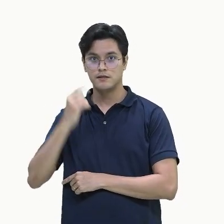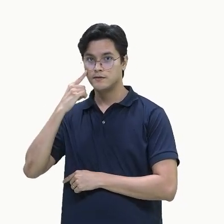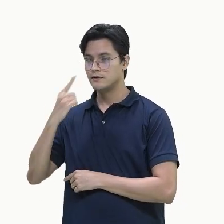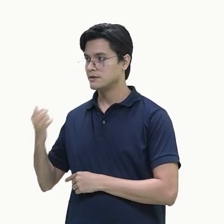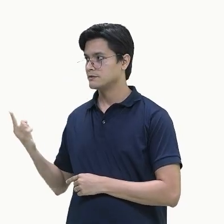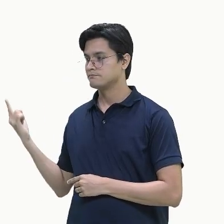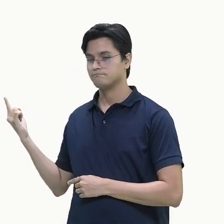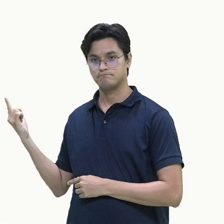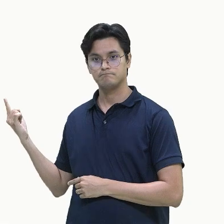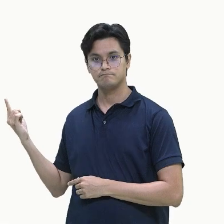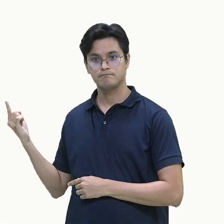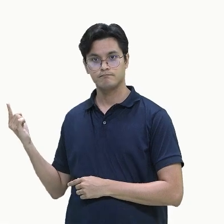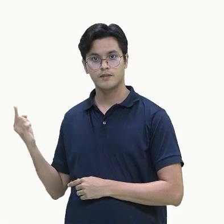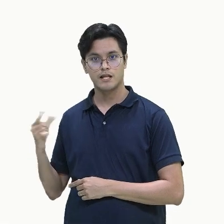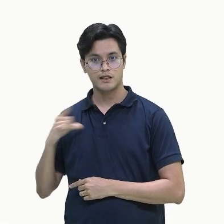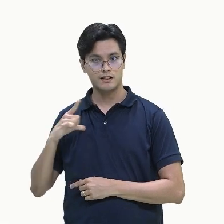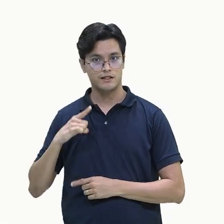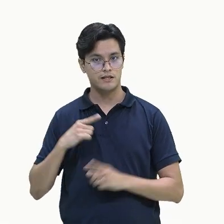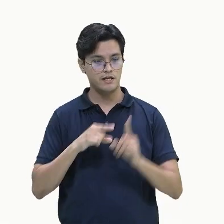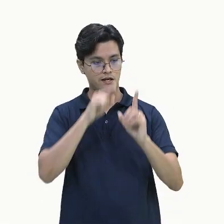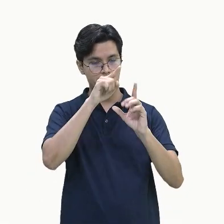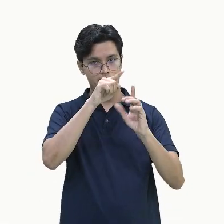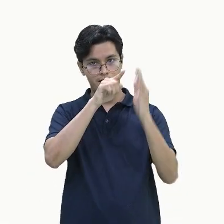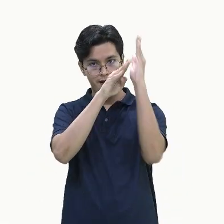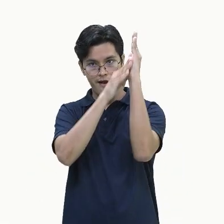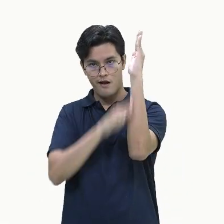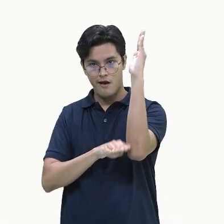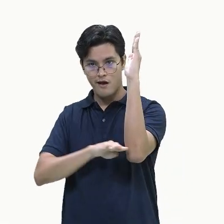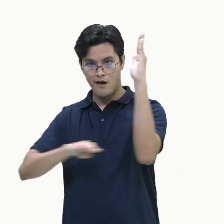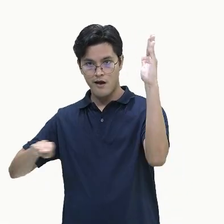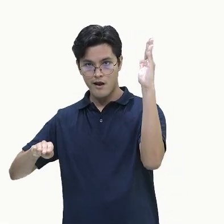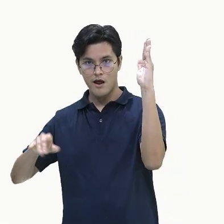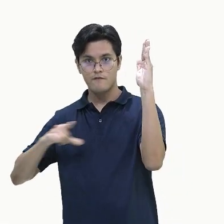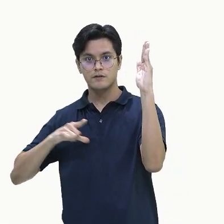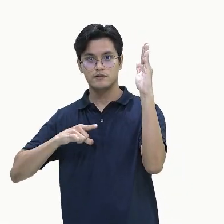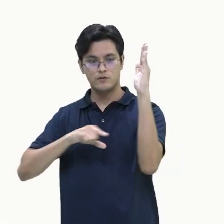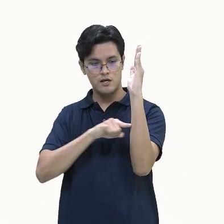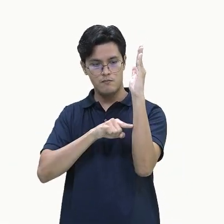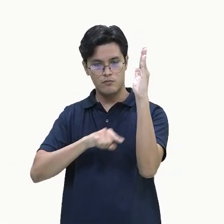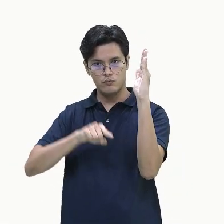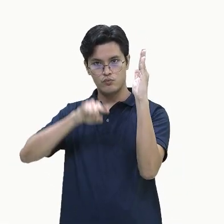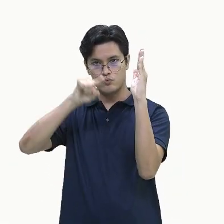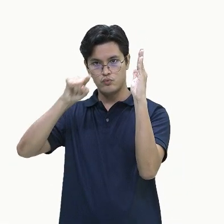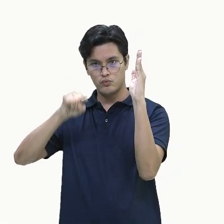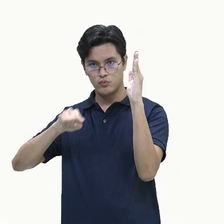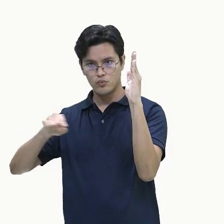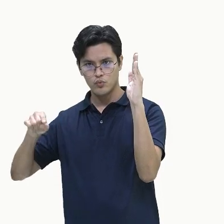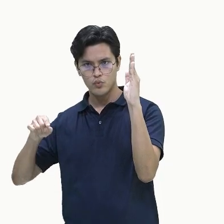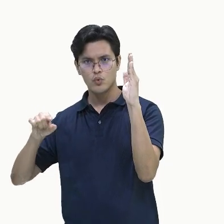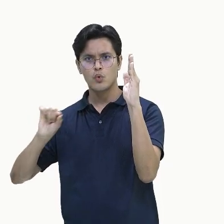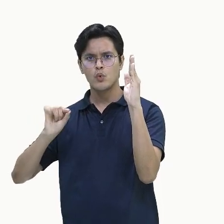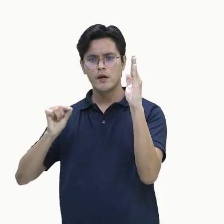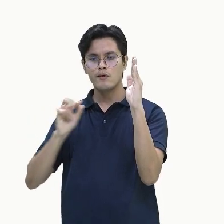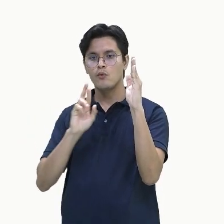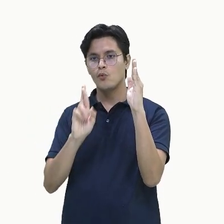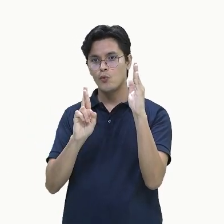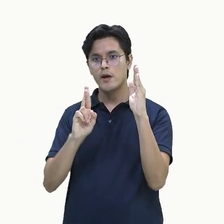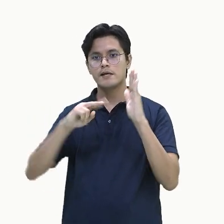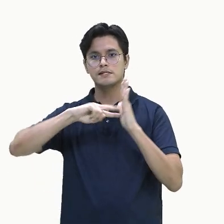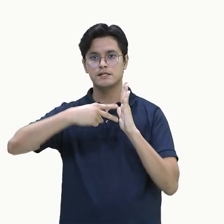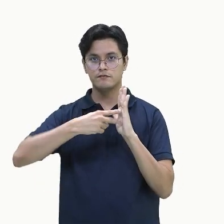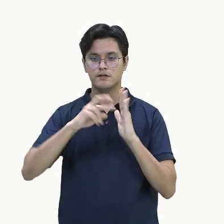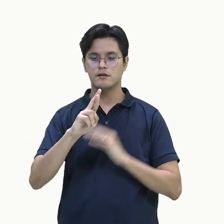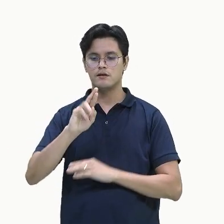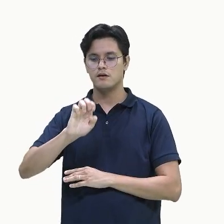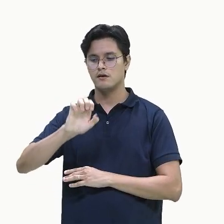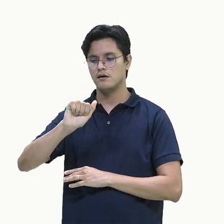o reagente e o produto, tá? O reagente e produto. O que acontece? À